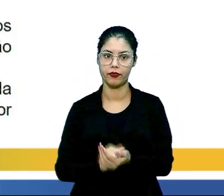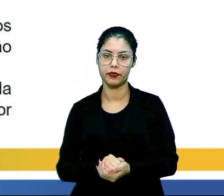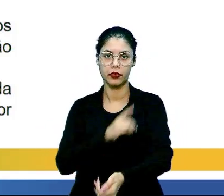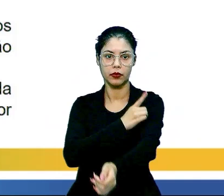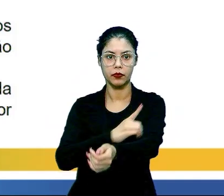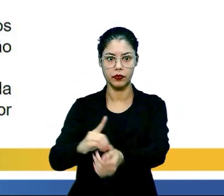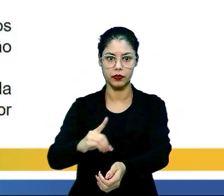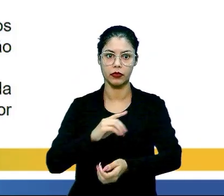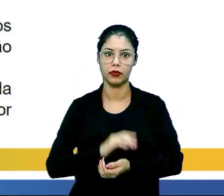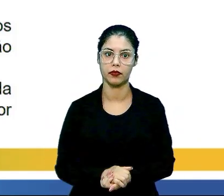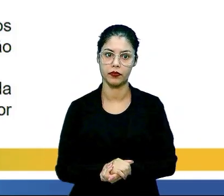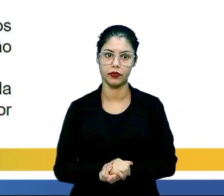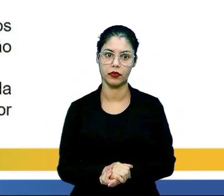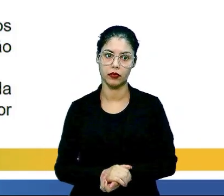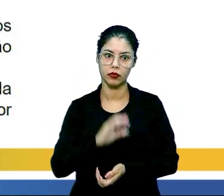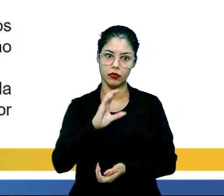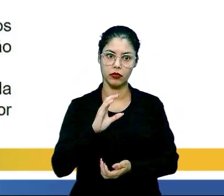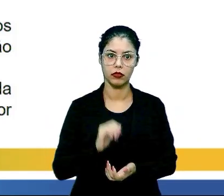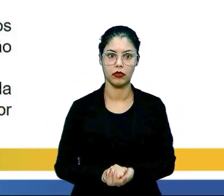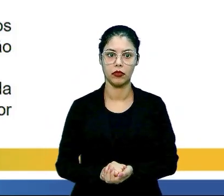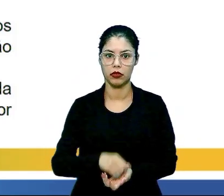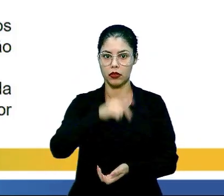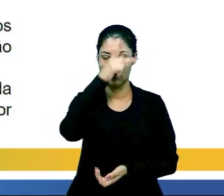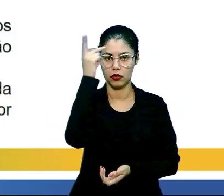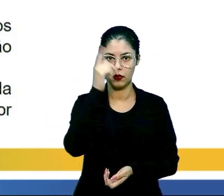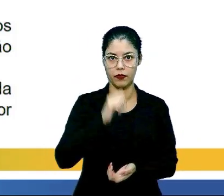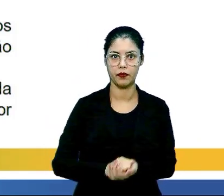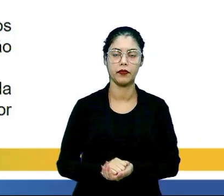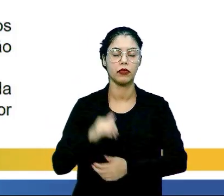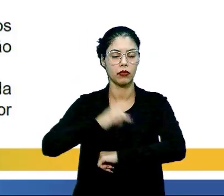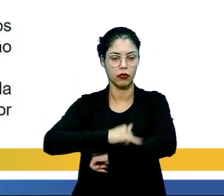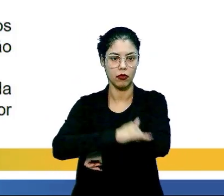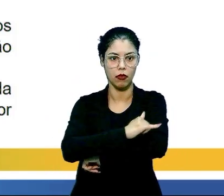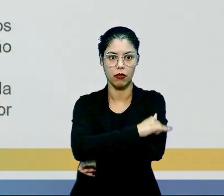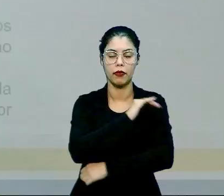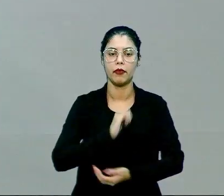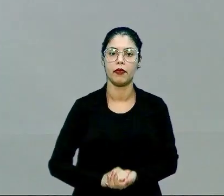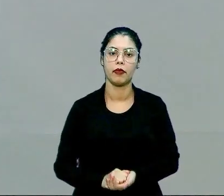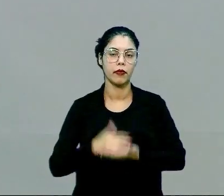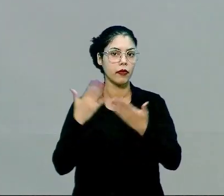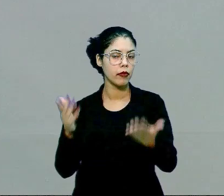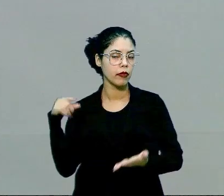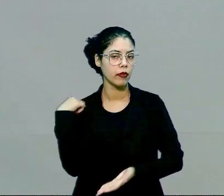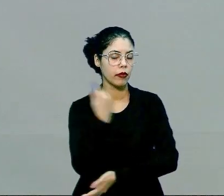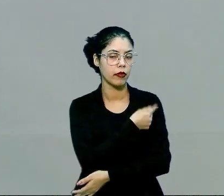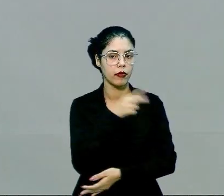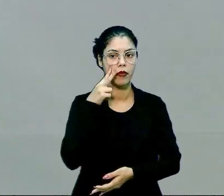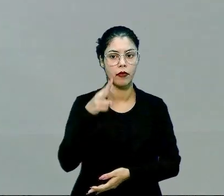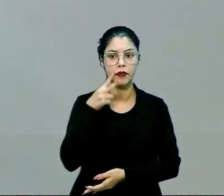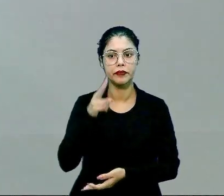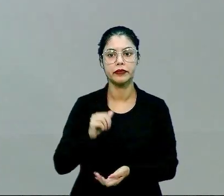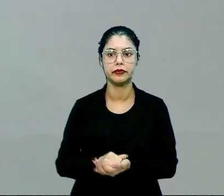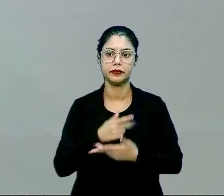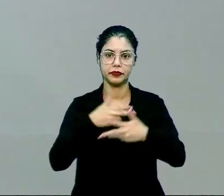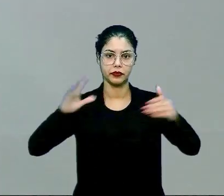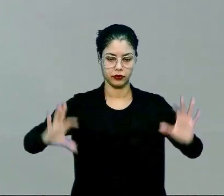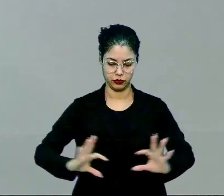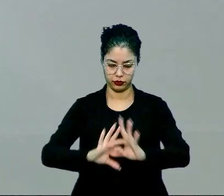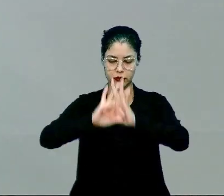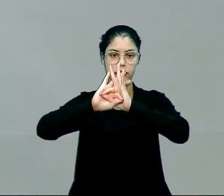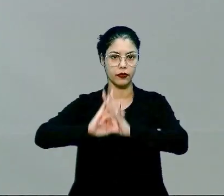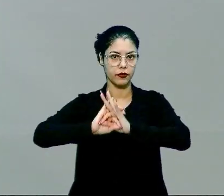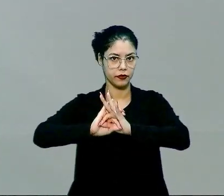de diabetes, a C está falando também de pessoas obesas. Então a gente está vendo ali que é uma